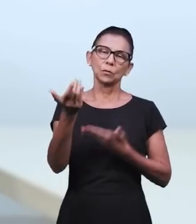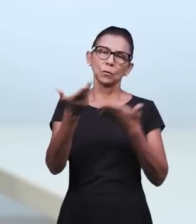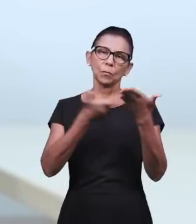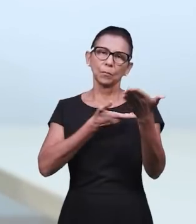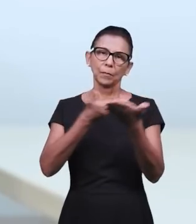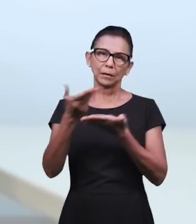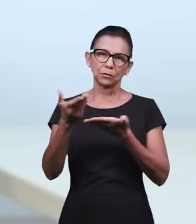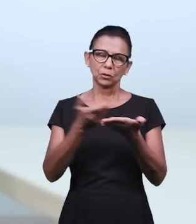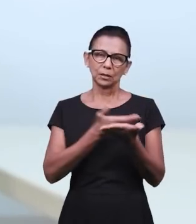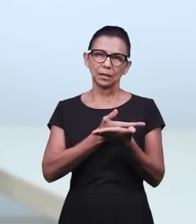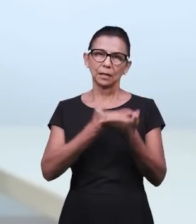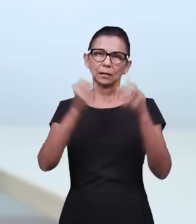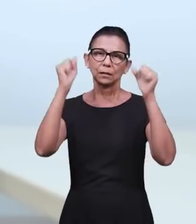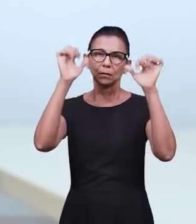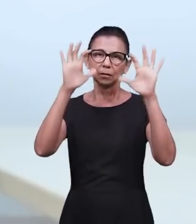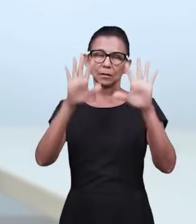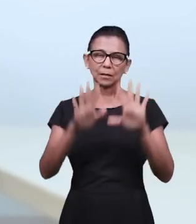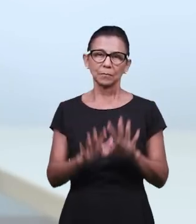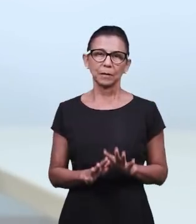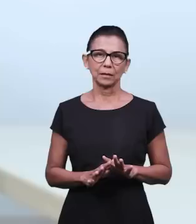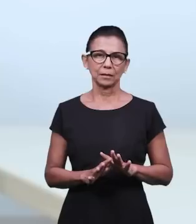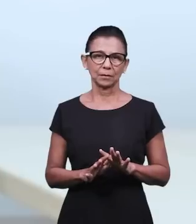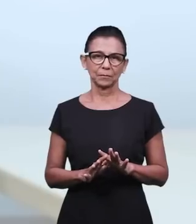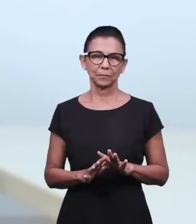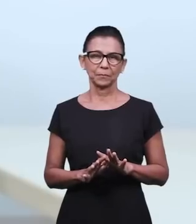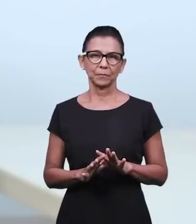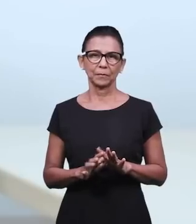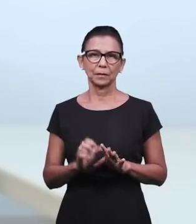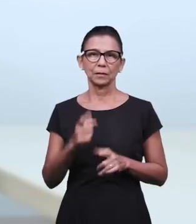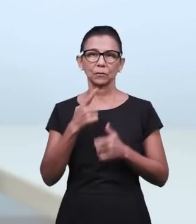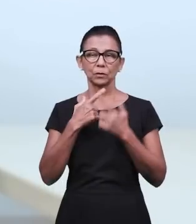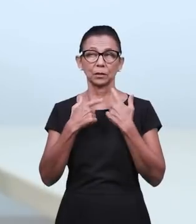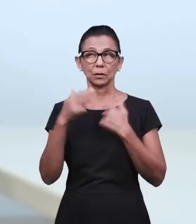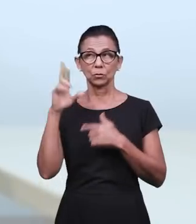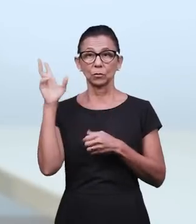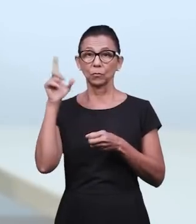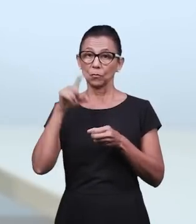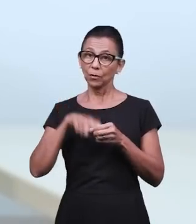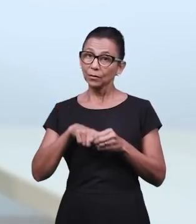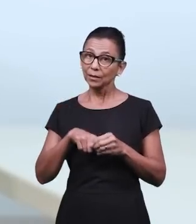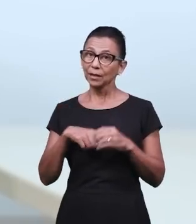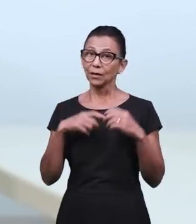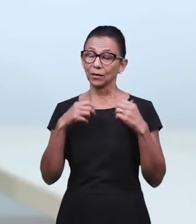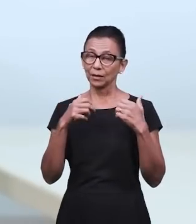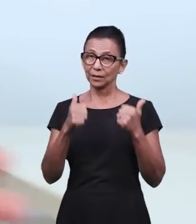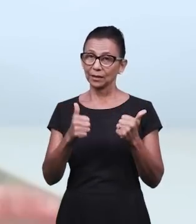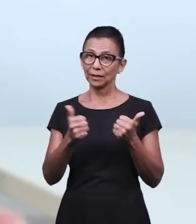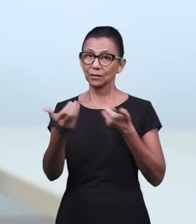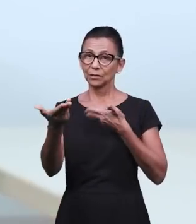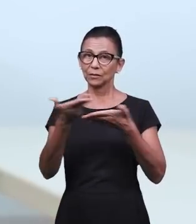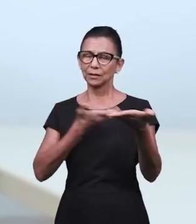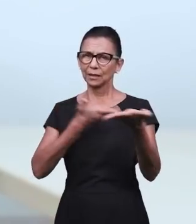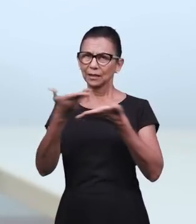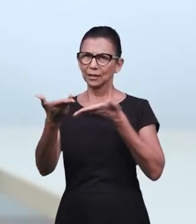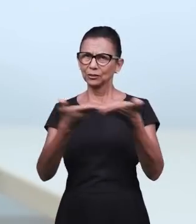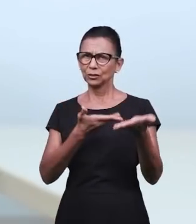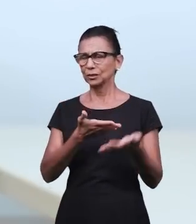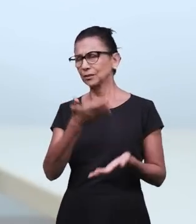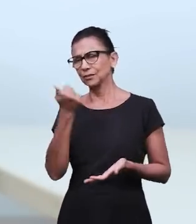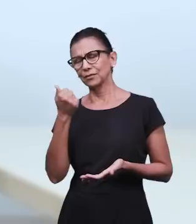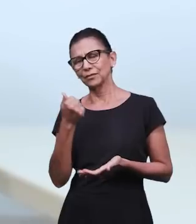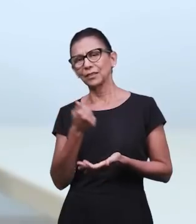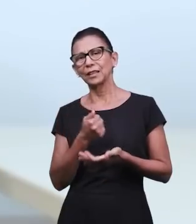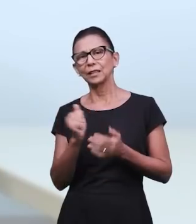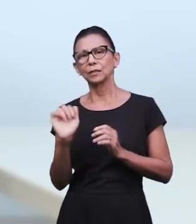operado aqui na região Nordeste. Se o Senhor permitir, na semana que vem estaremos de volta. E convidamos você também a interagir conosco, a mandar